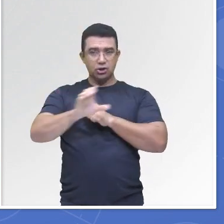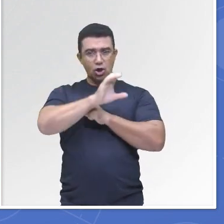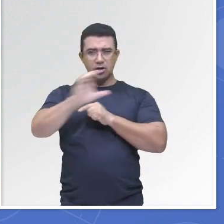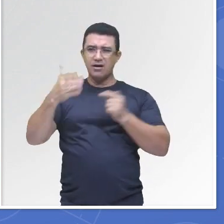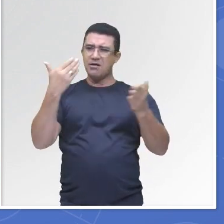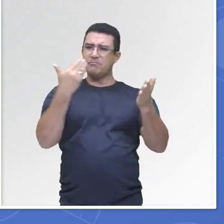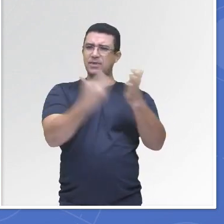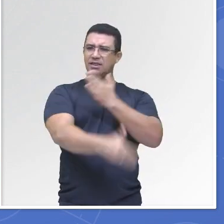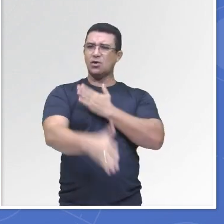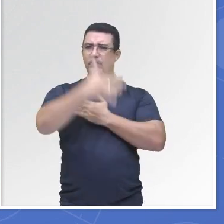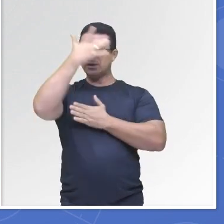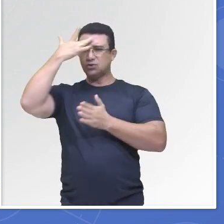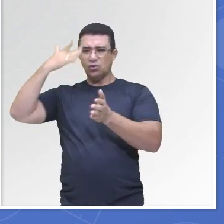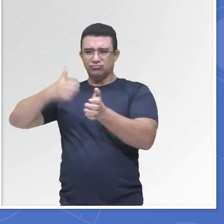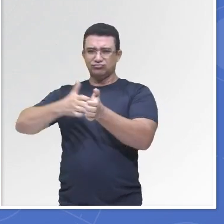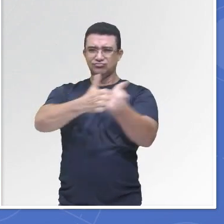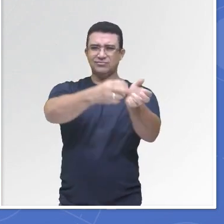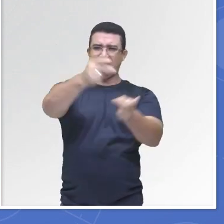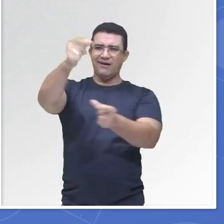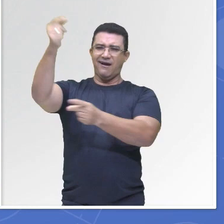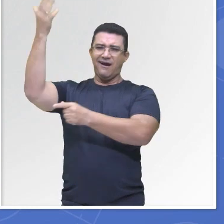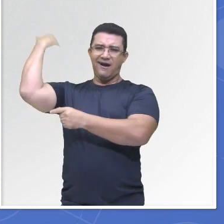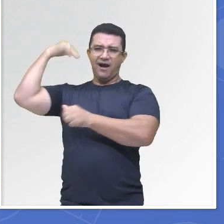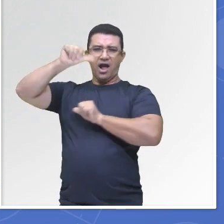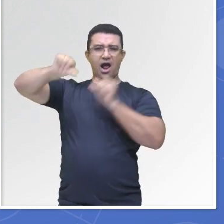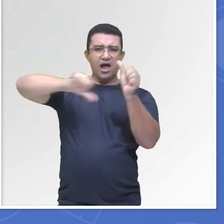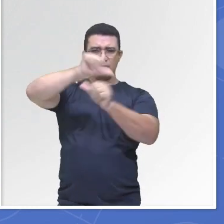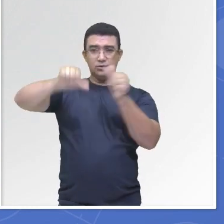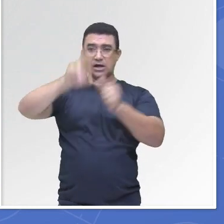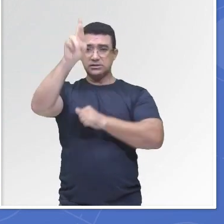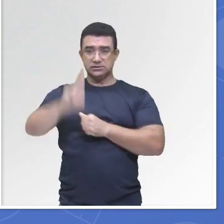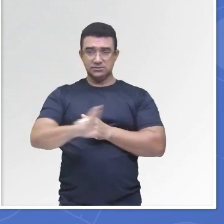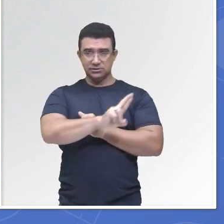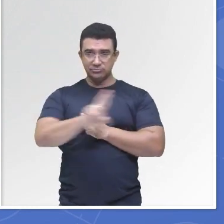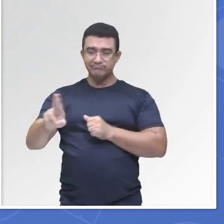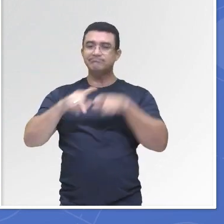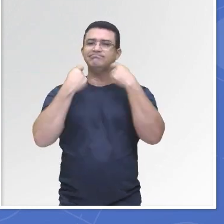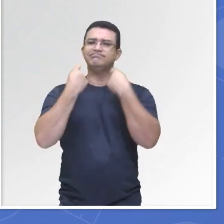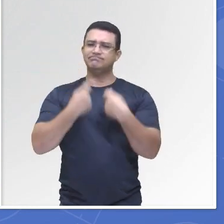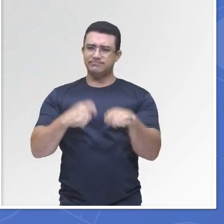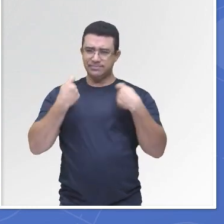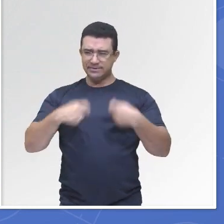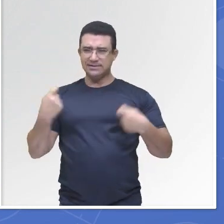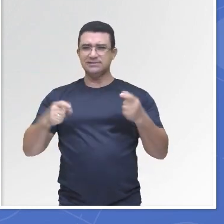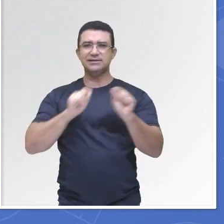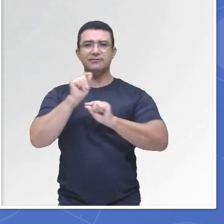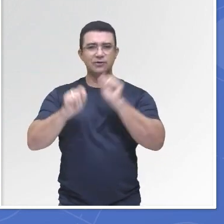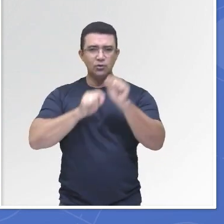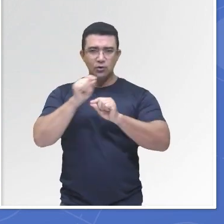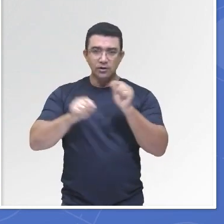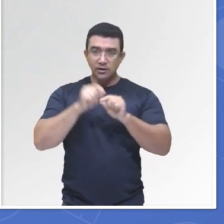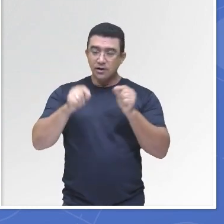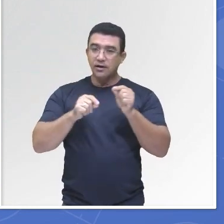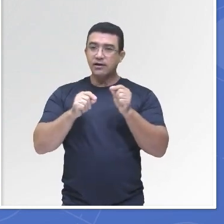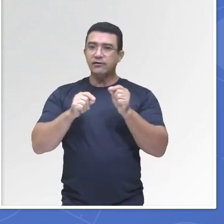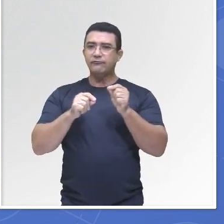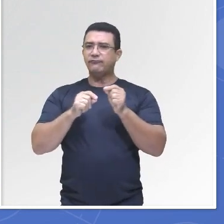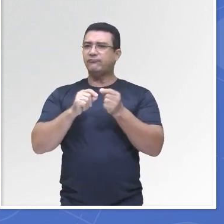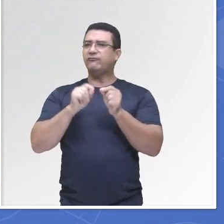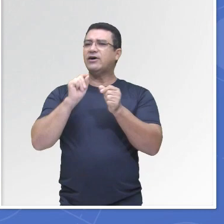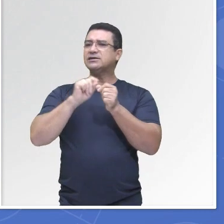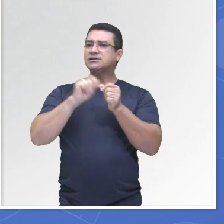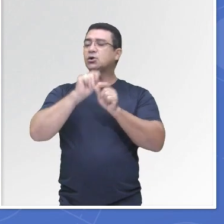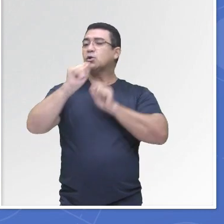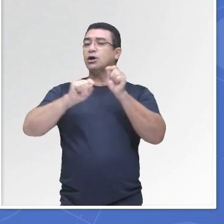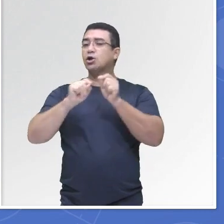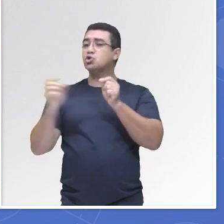fiéis lá com a reforma religiosa, certo? Então, ela precisava fazer novos investimentos